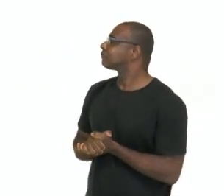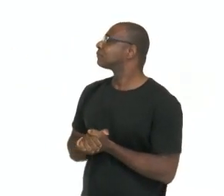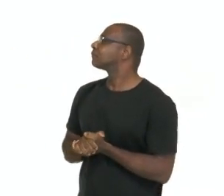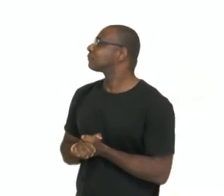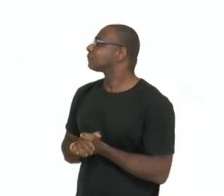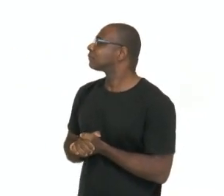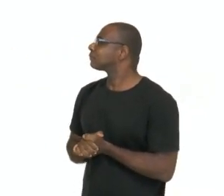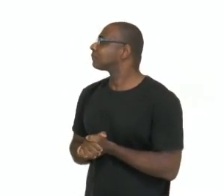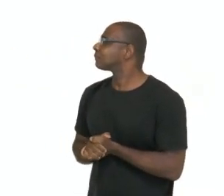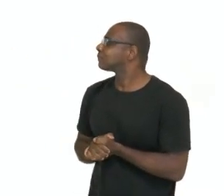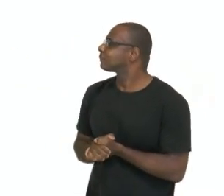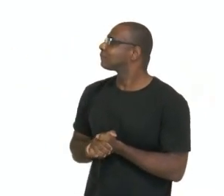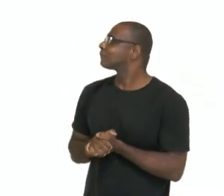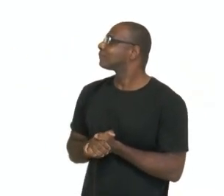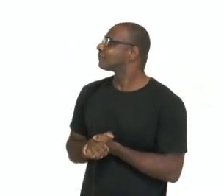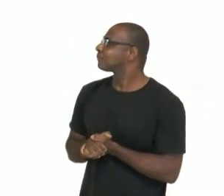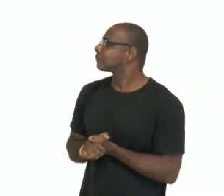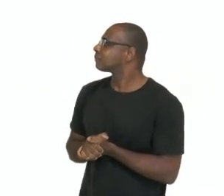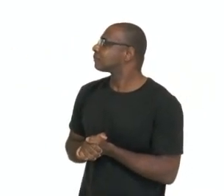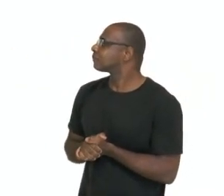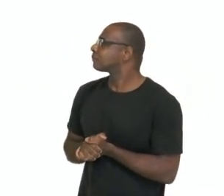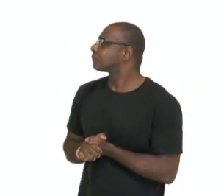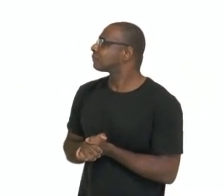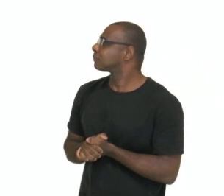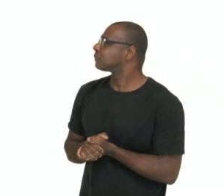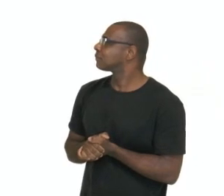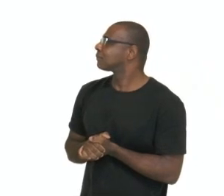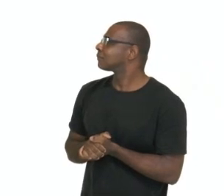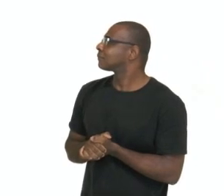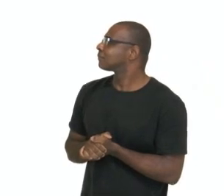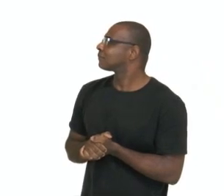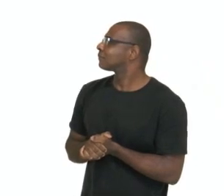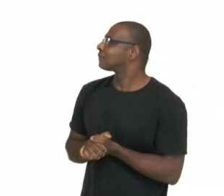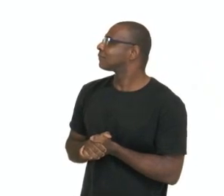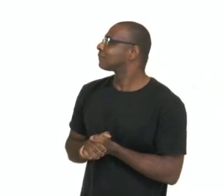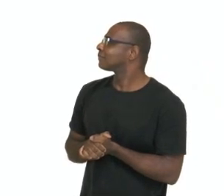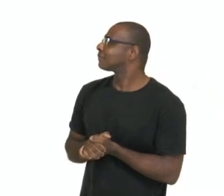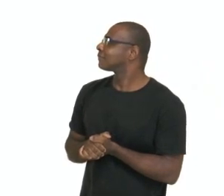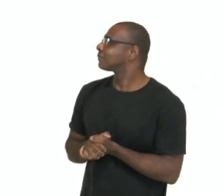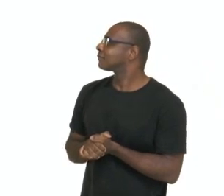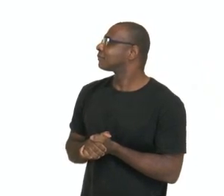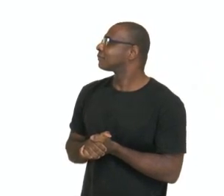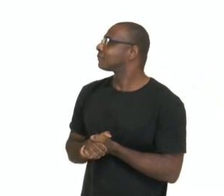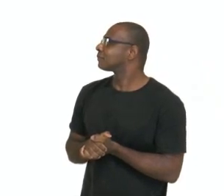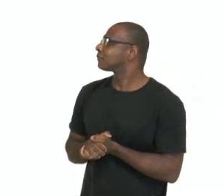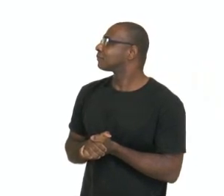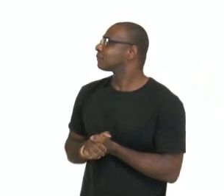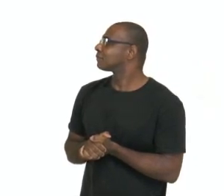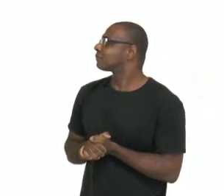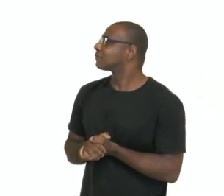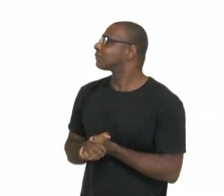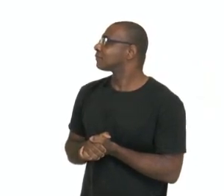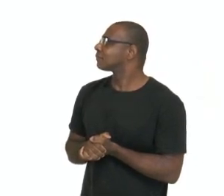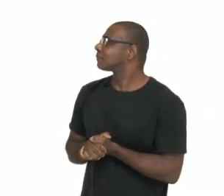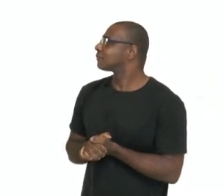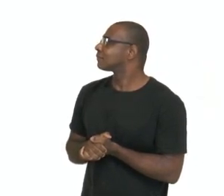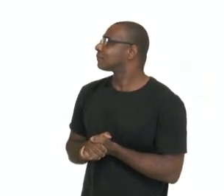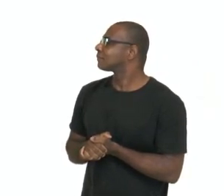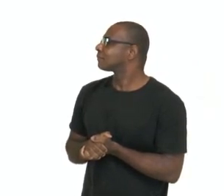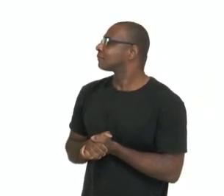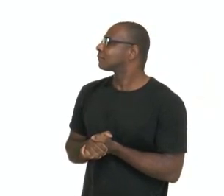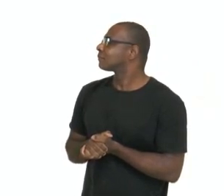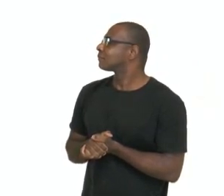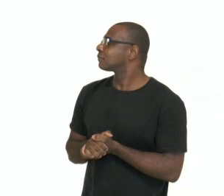meio arruivados. Tinha um busto enorme, enquanto nós todas ainda éramos achatadas. Como se